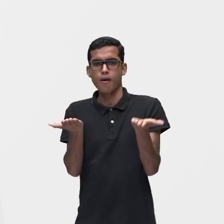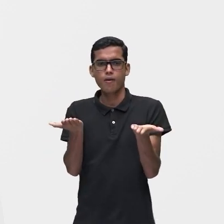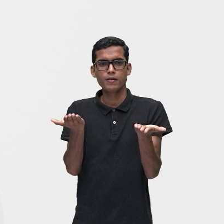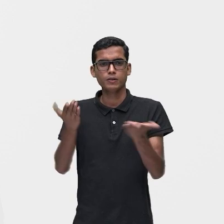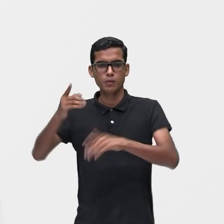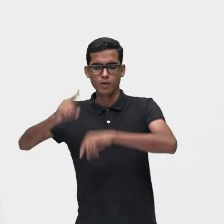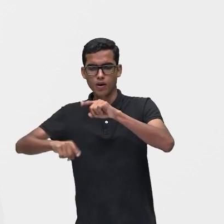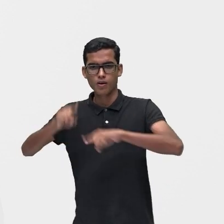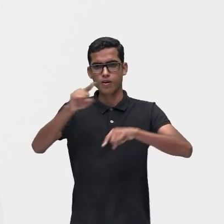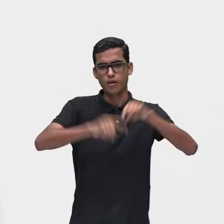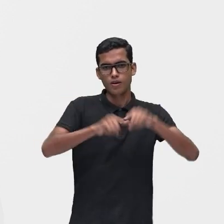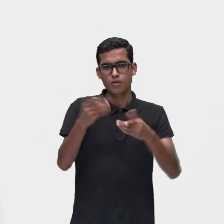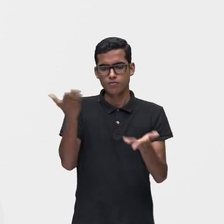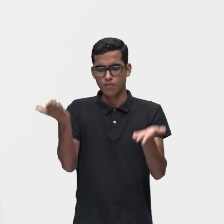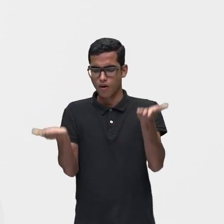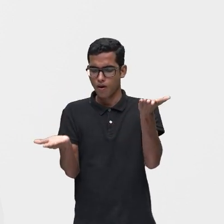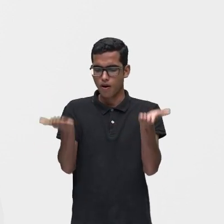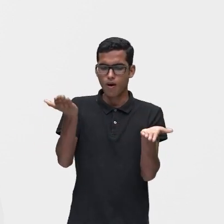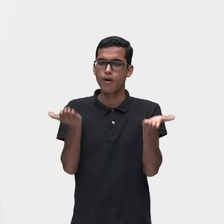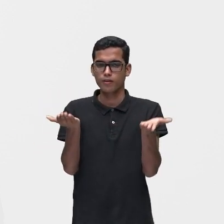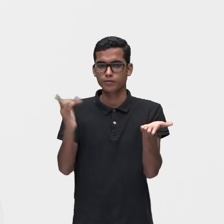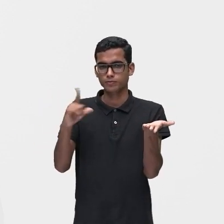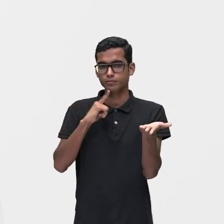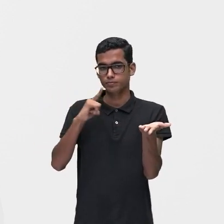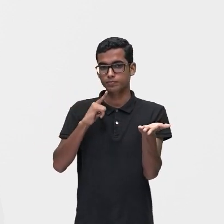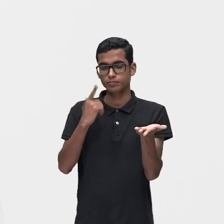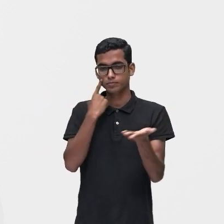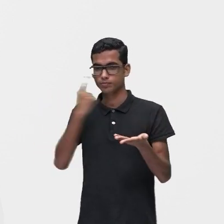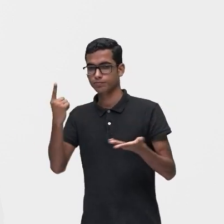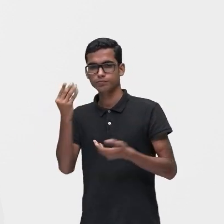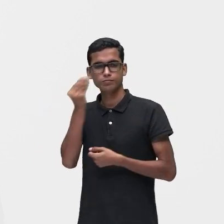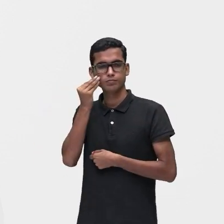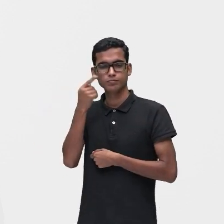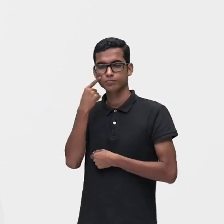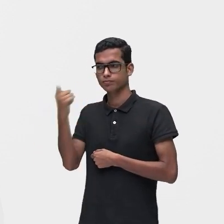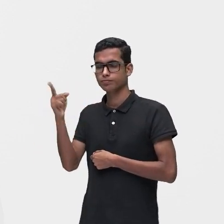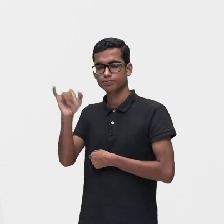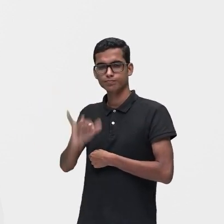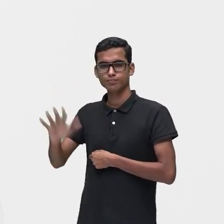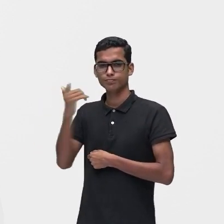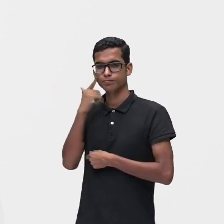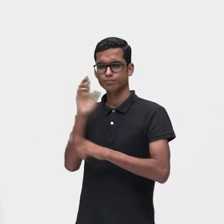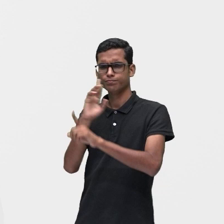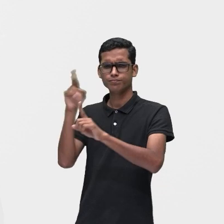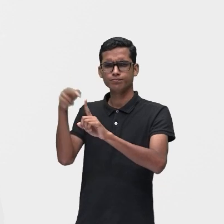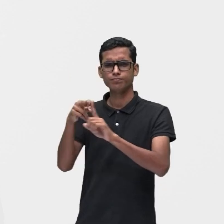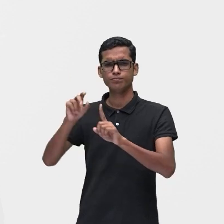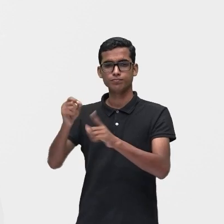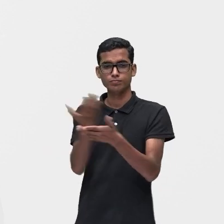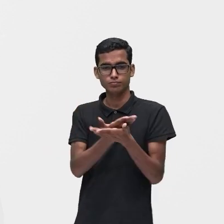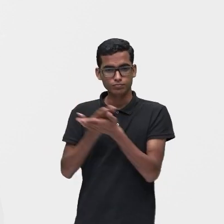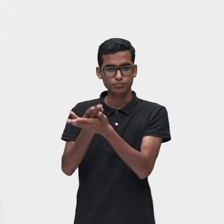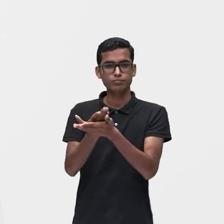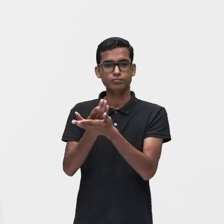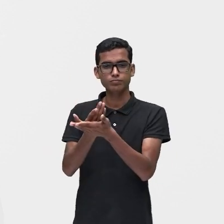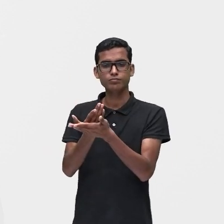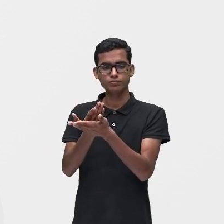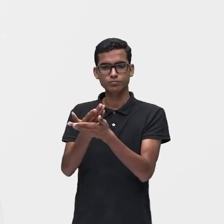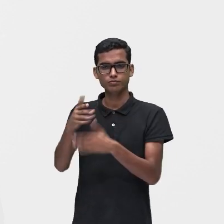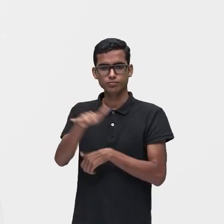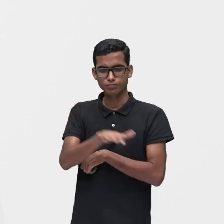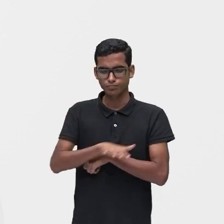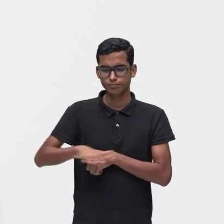Então, observem aí as imagens. Essas imagens fazem referência ao estudo da parte